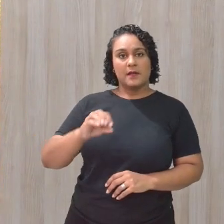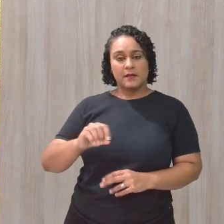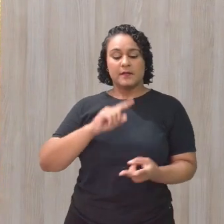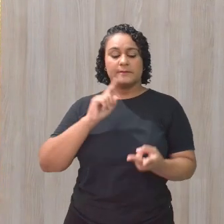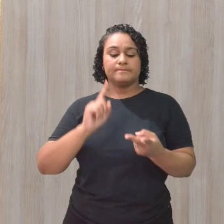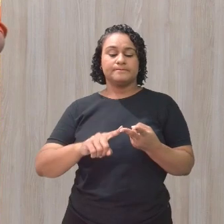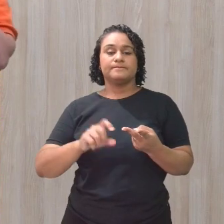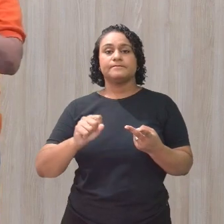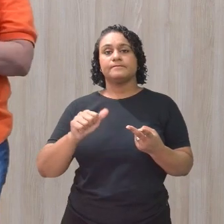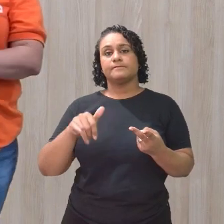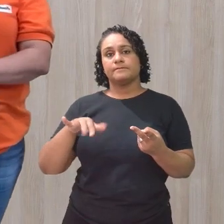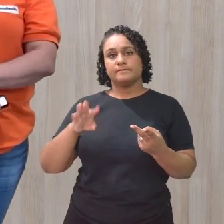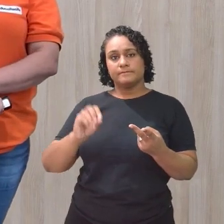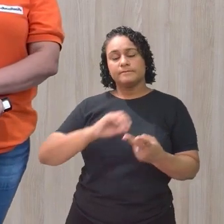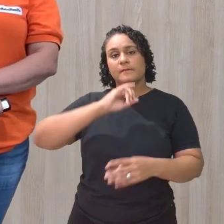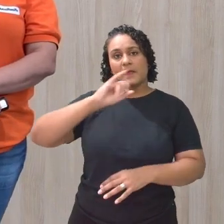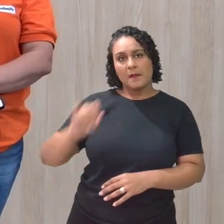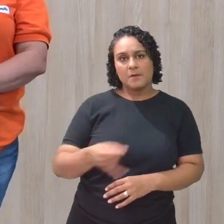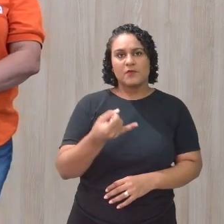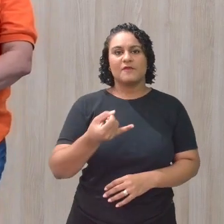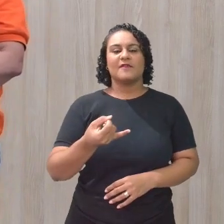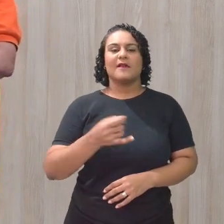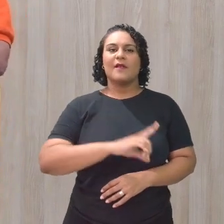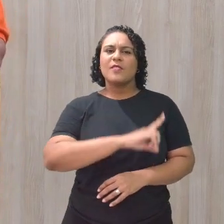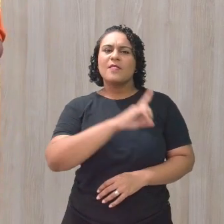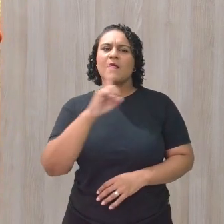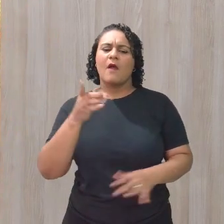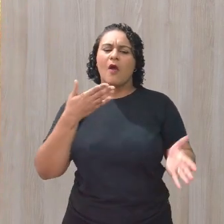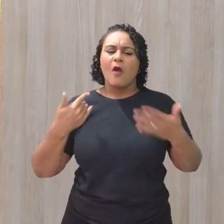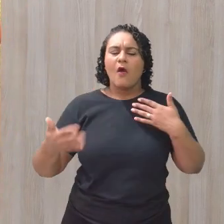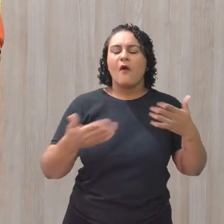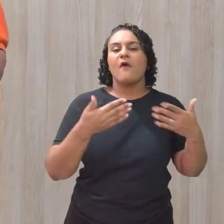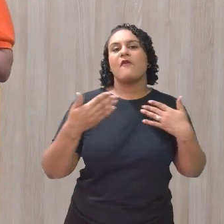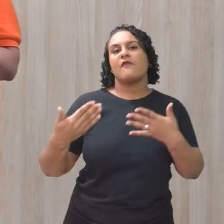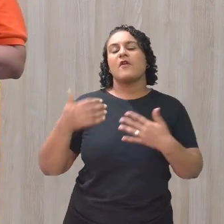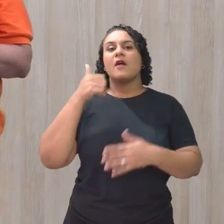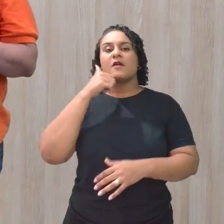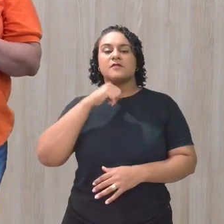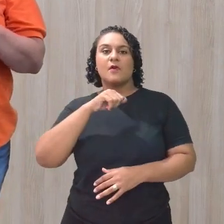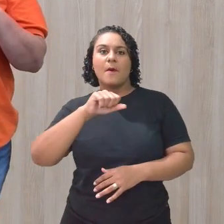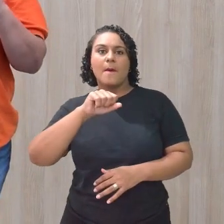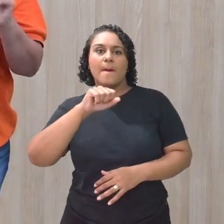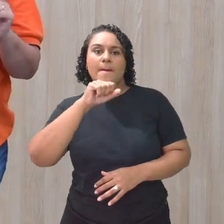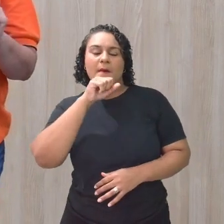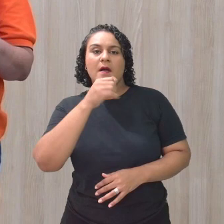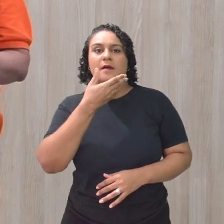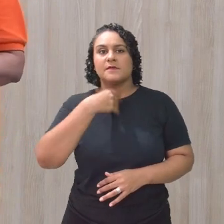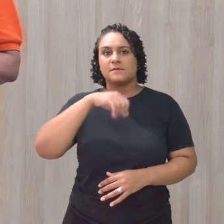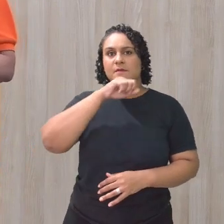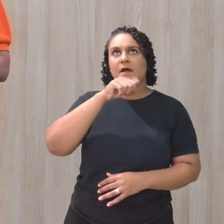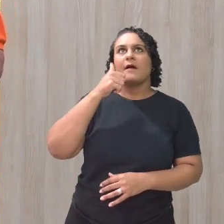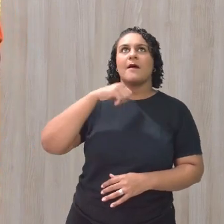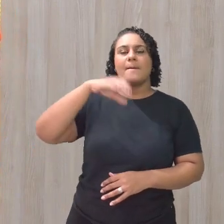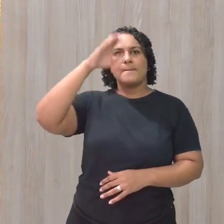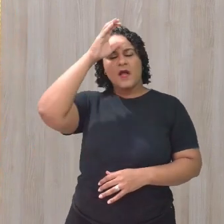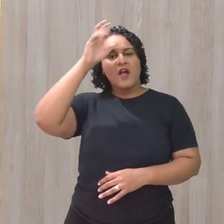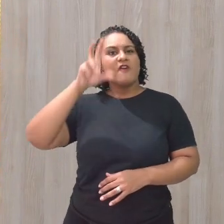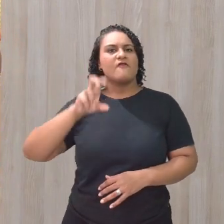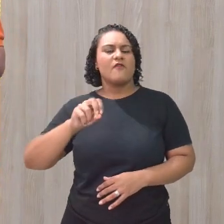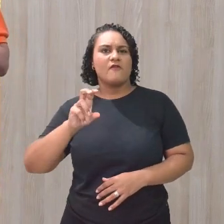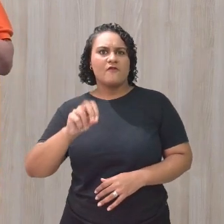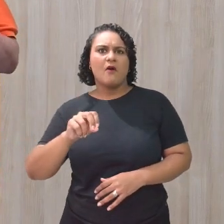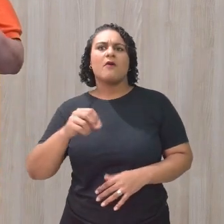Sabino, aproveita aí o seu dia, conversa com seu avô, sua avó, seu tio, seu pai, sua